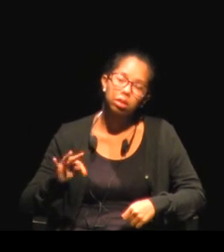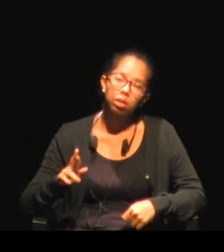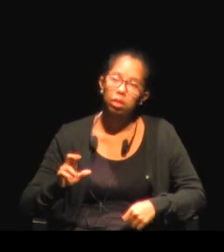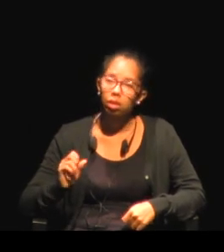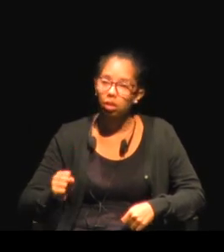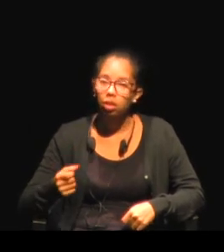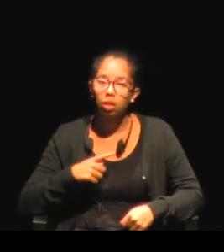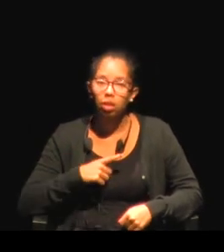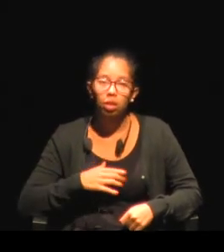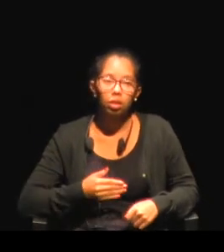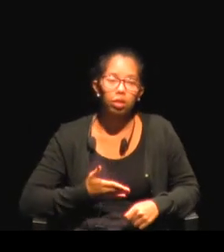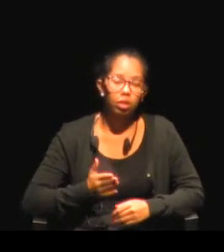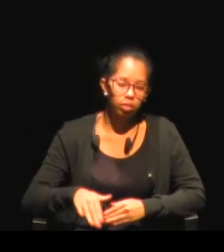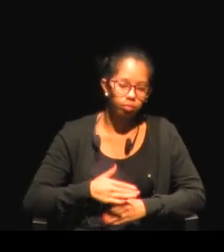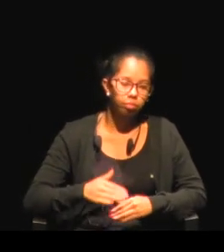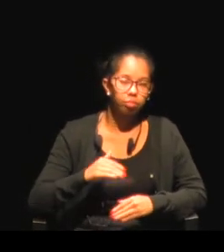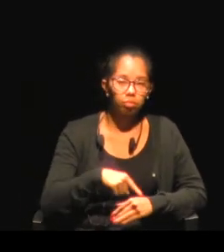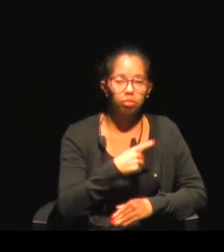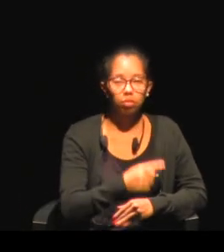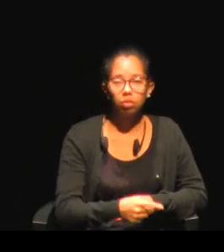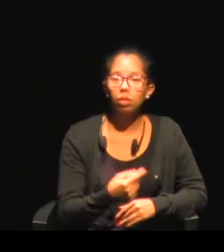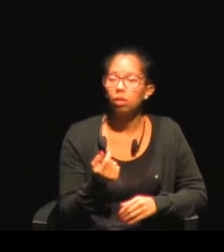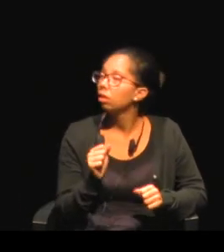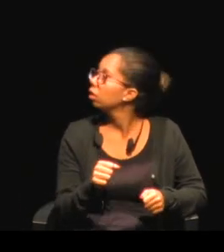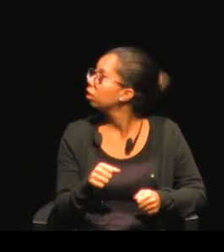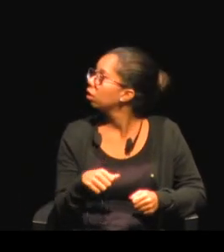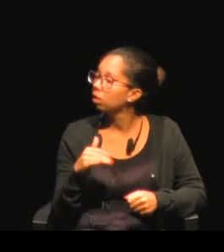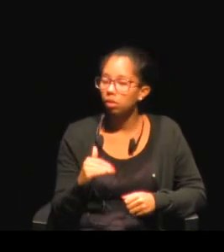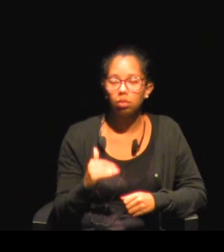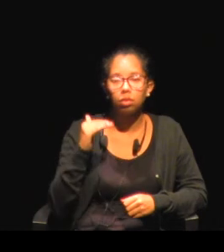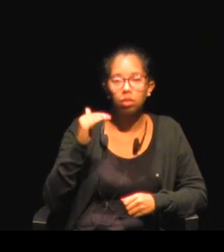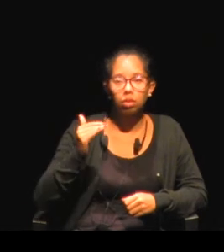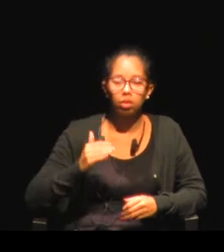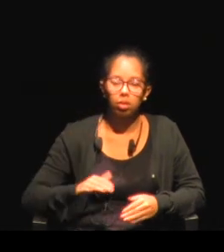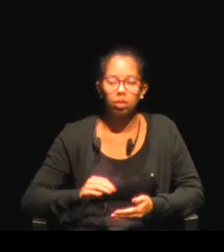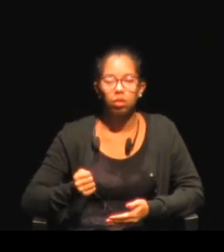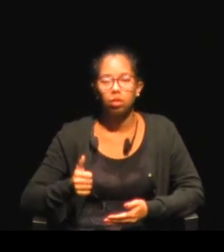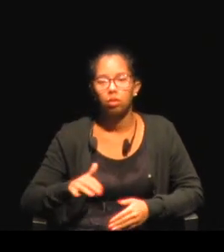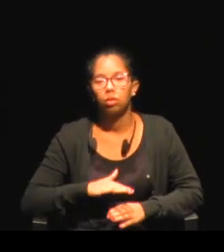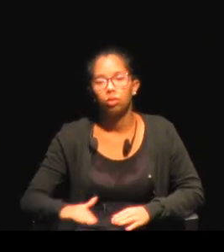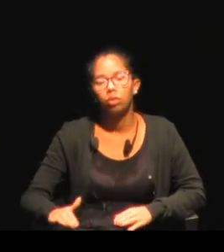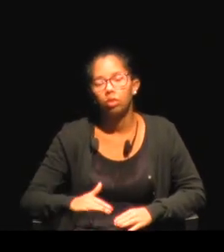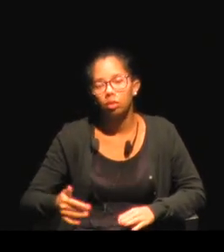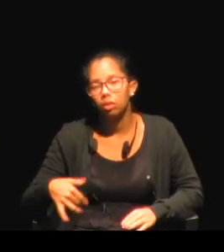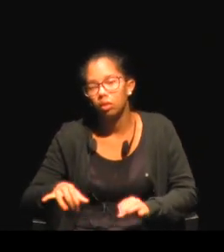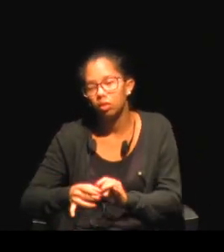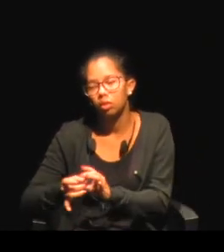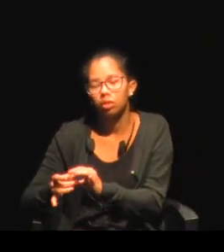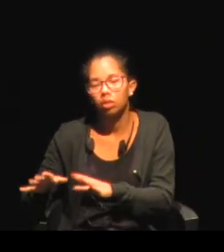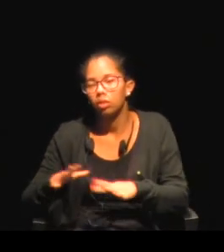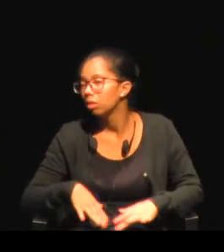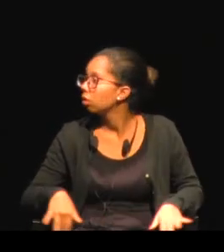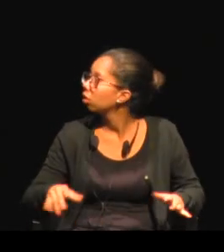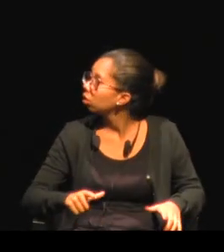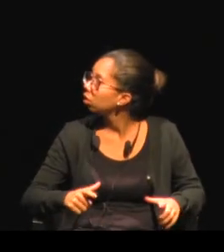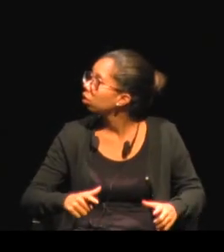manter essa perspectiva original, o que gerou essa posição, essa implantação, dessa maneira que